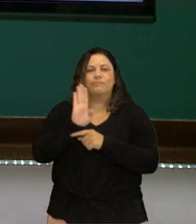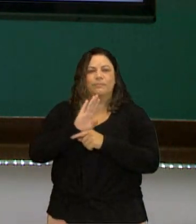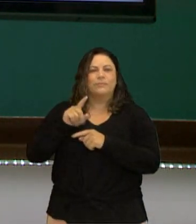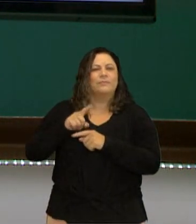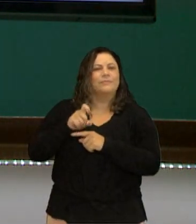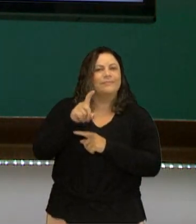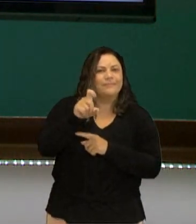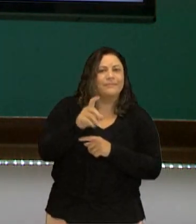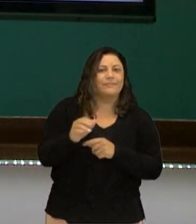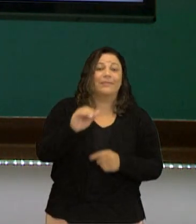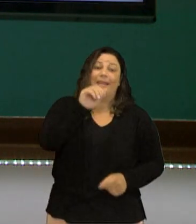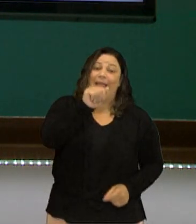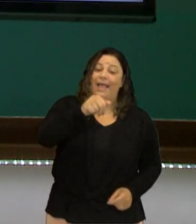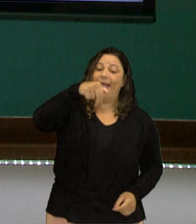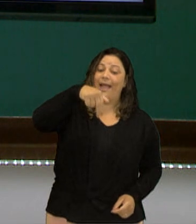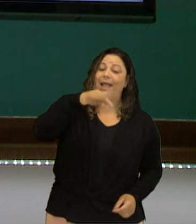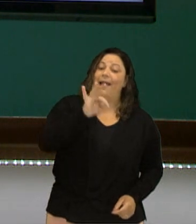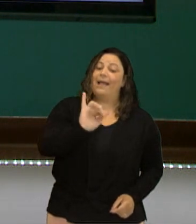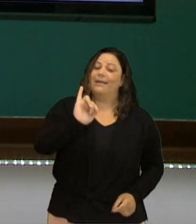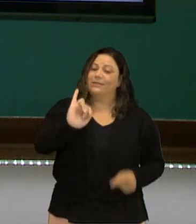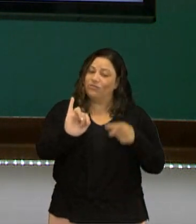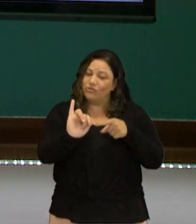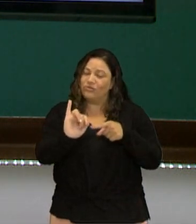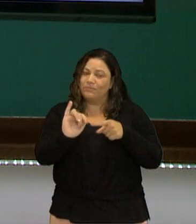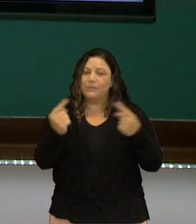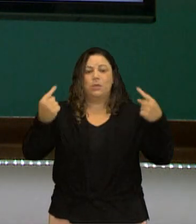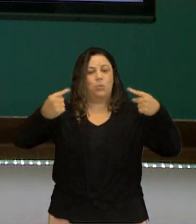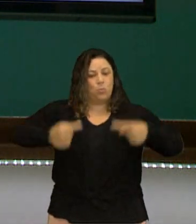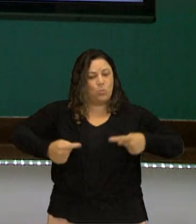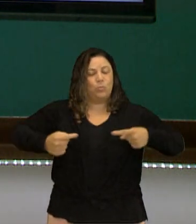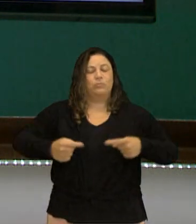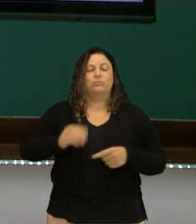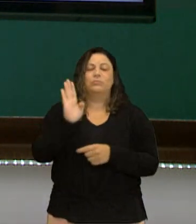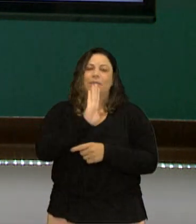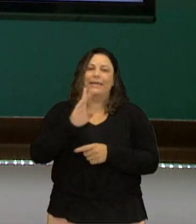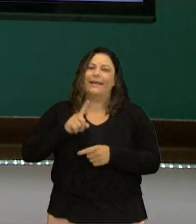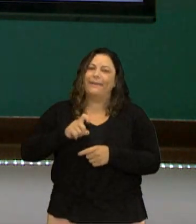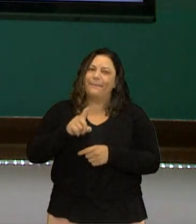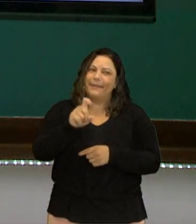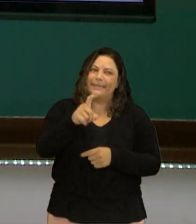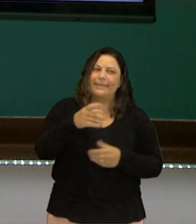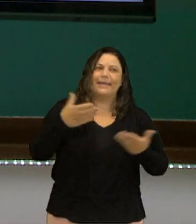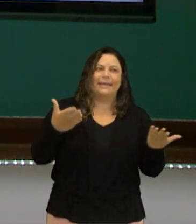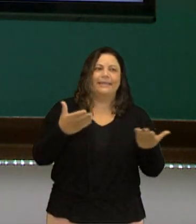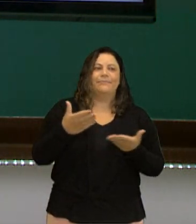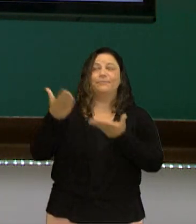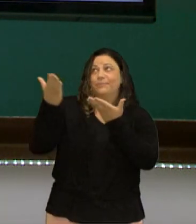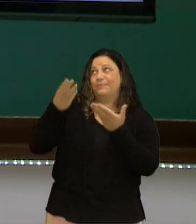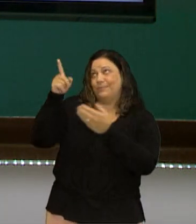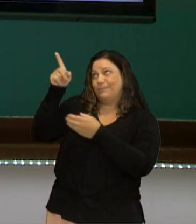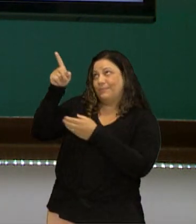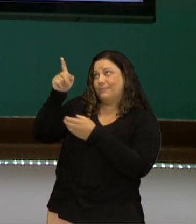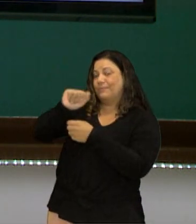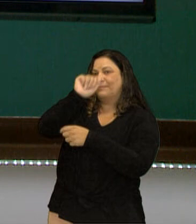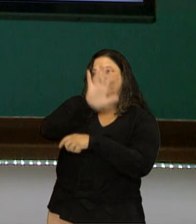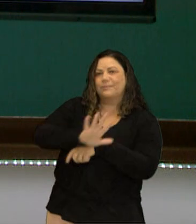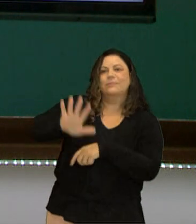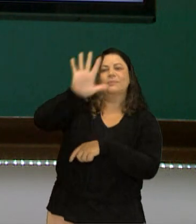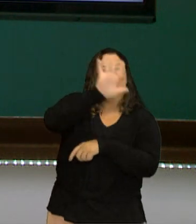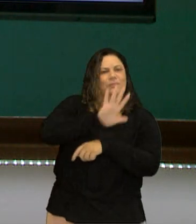dizendo, antibiótico, contra as bactérias. Então aqui eu trago para vocês uma imagem que